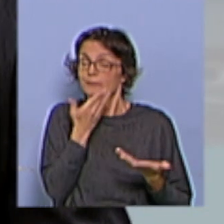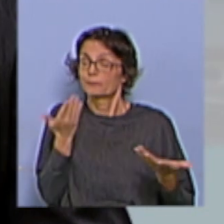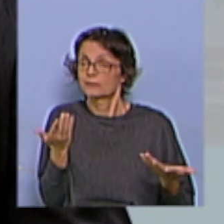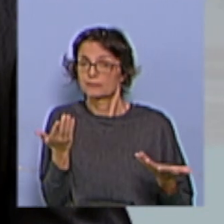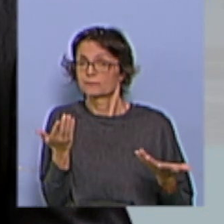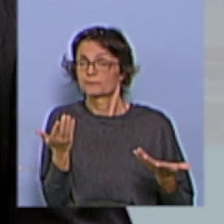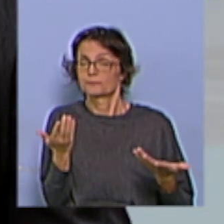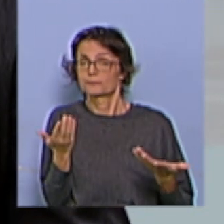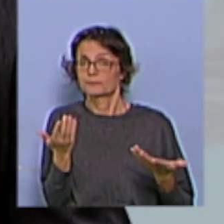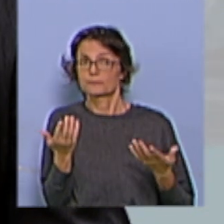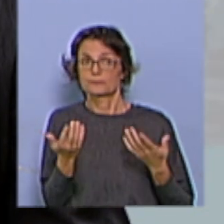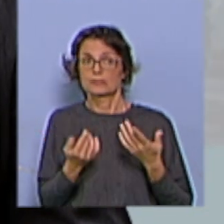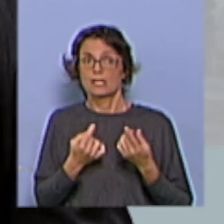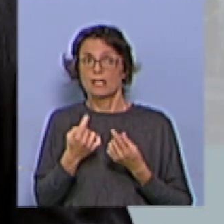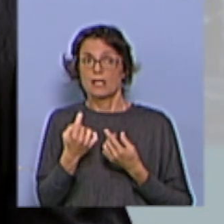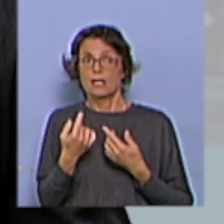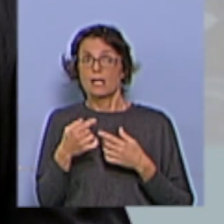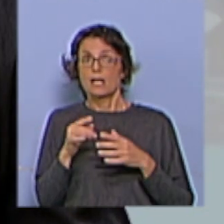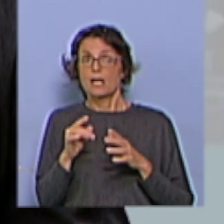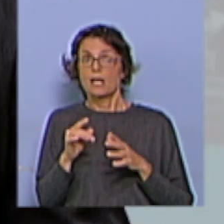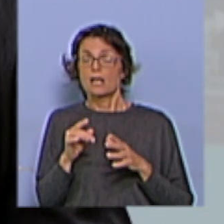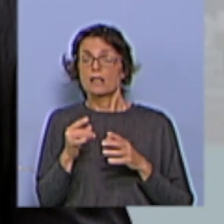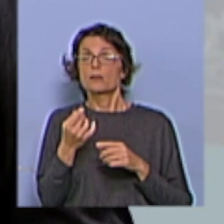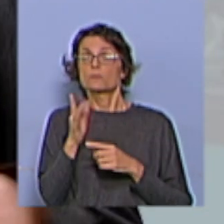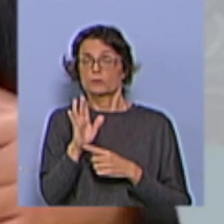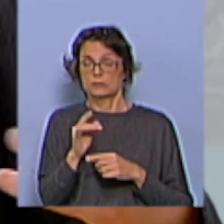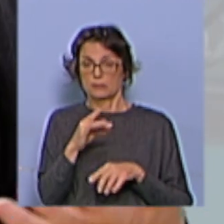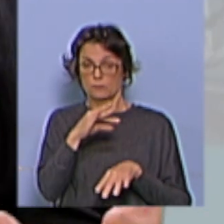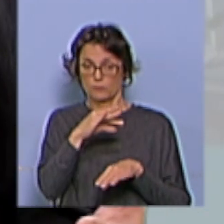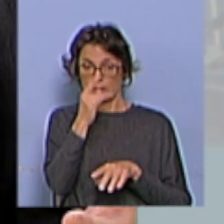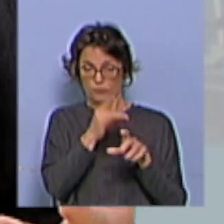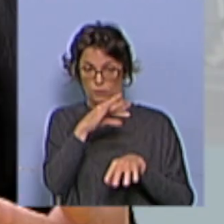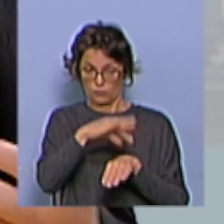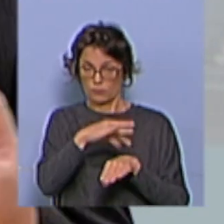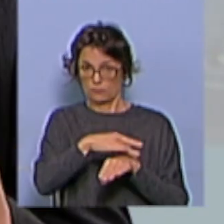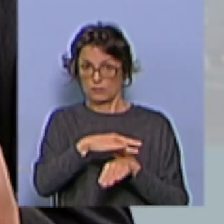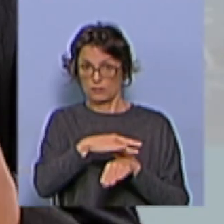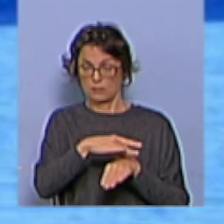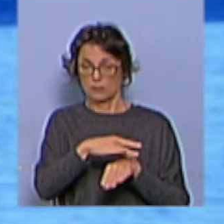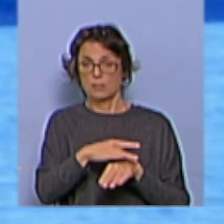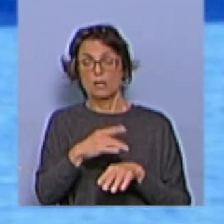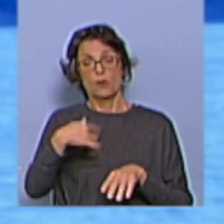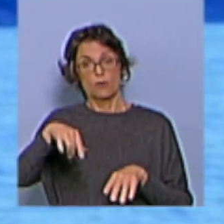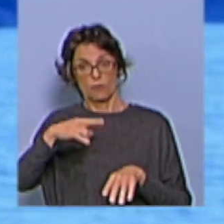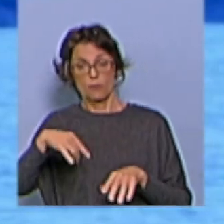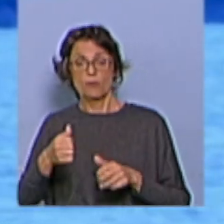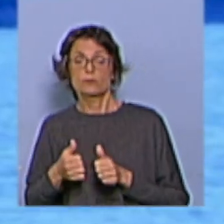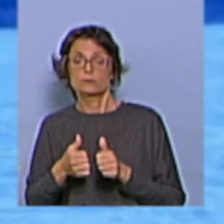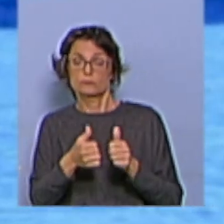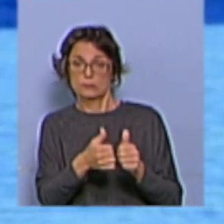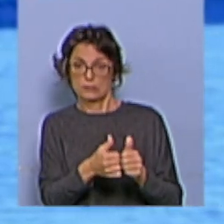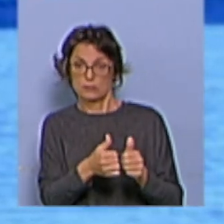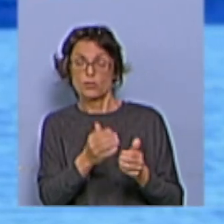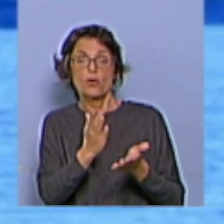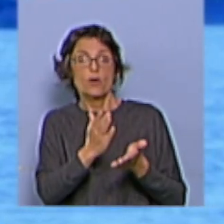doentes infectados, a assistência foi feita a pedido. Portanto, não havia visita, uma visita mais espontânea, no